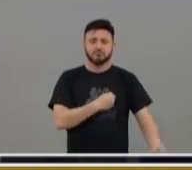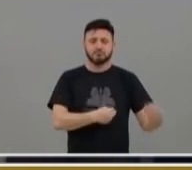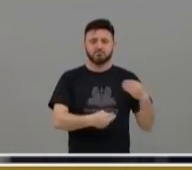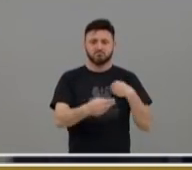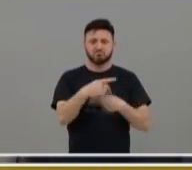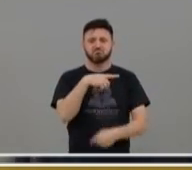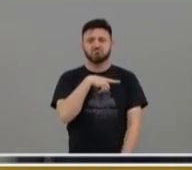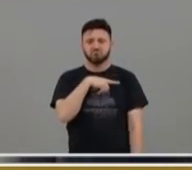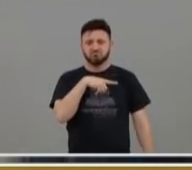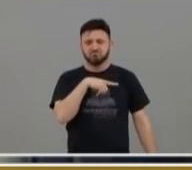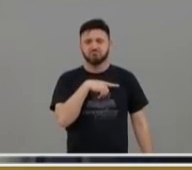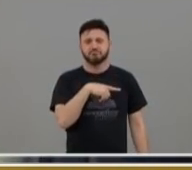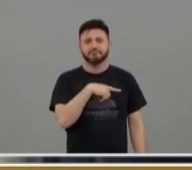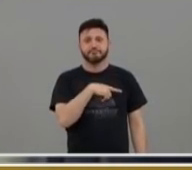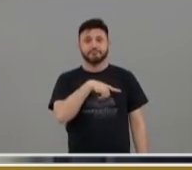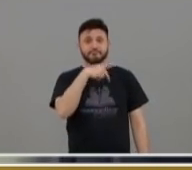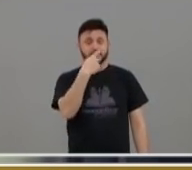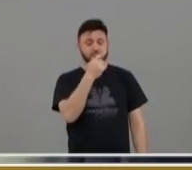seu sagrado